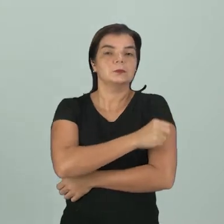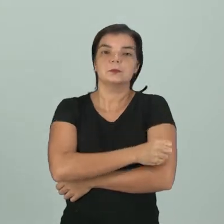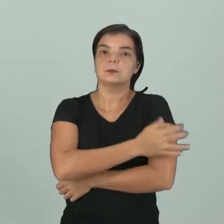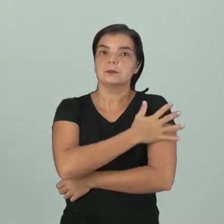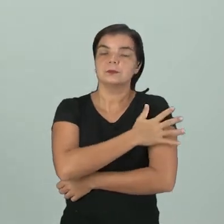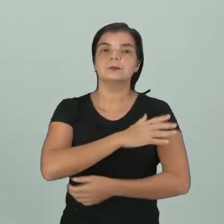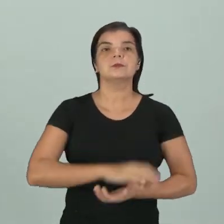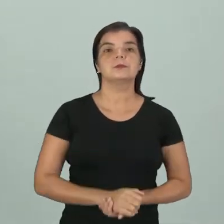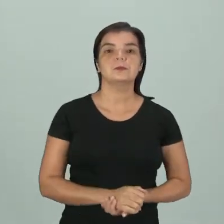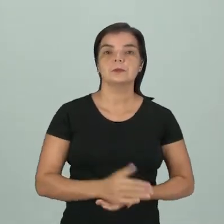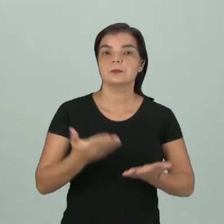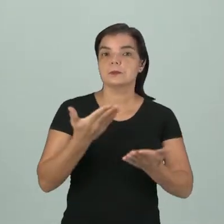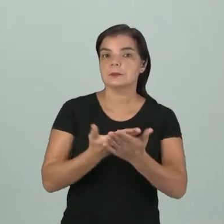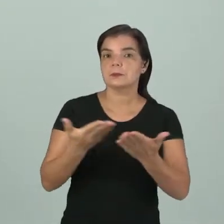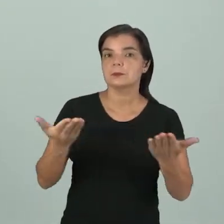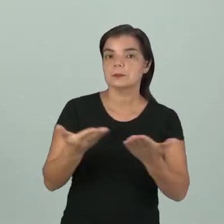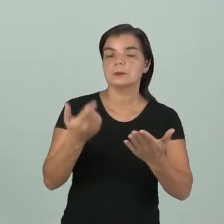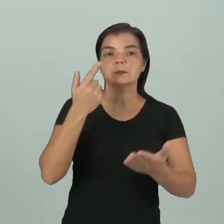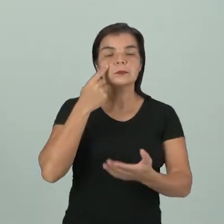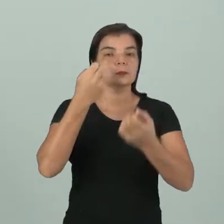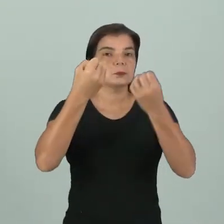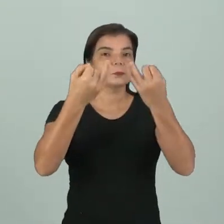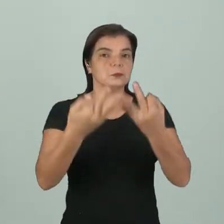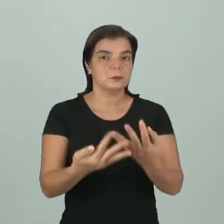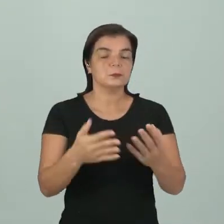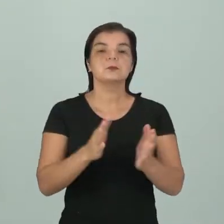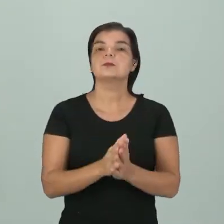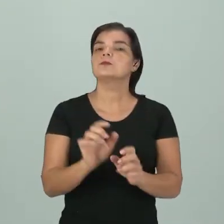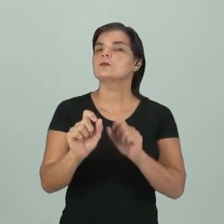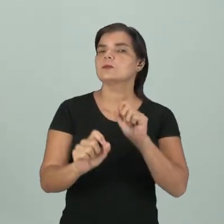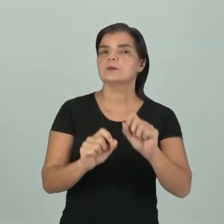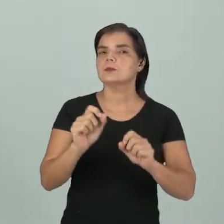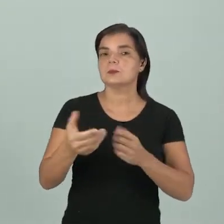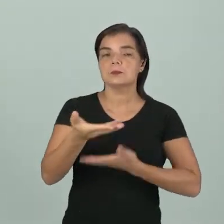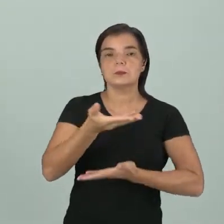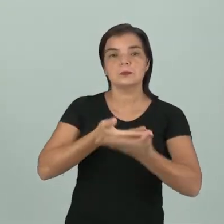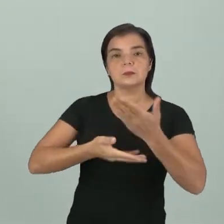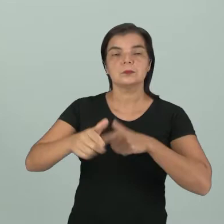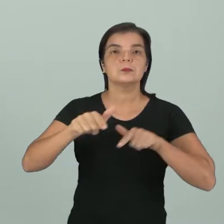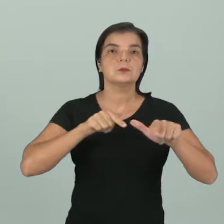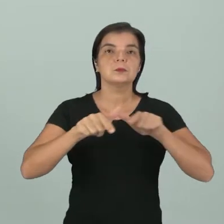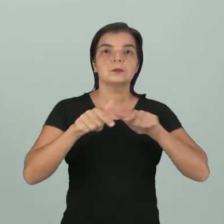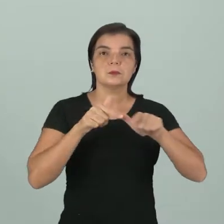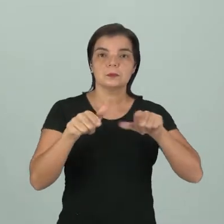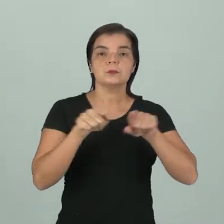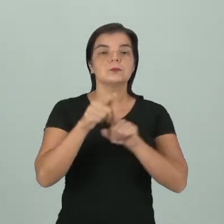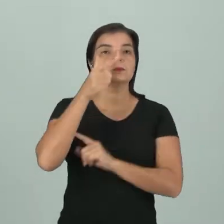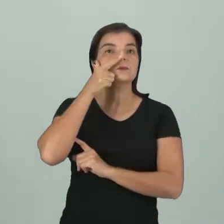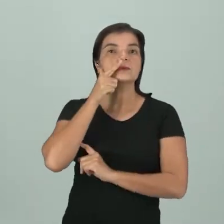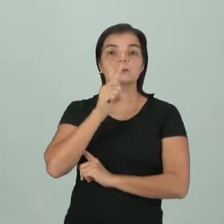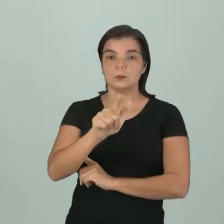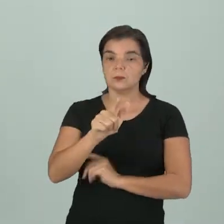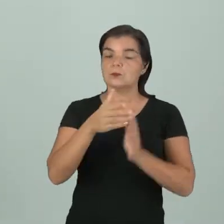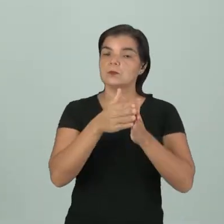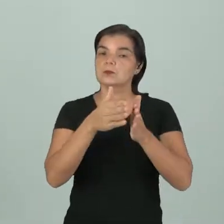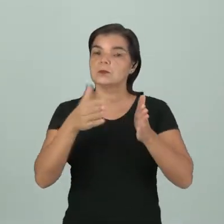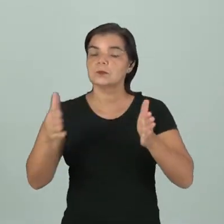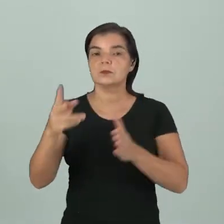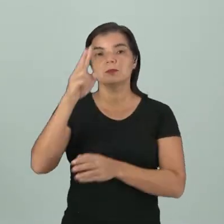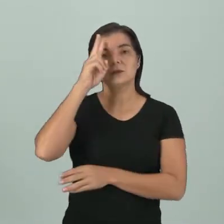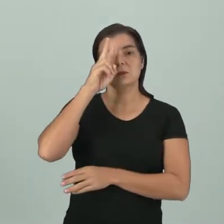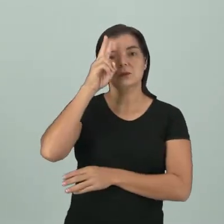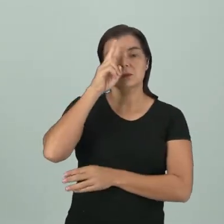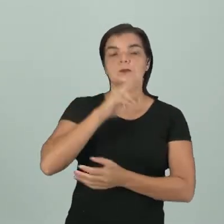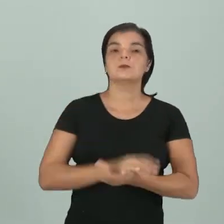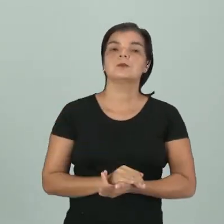ensino fundamental. Na aula de hoje, a gente vai fazer uma discussão sobre as relações de trabalho e as conquistas ao longo de